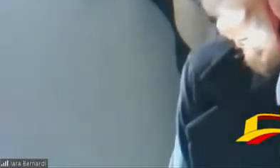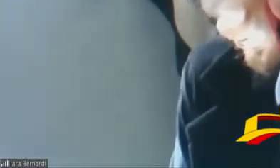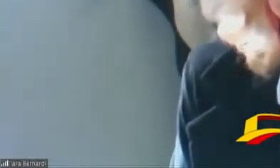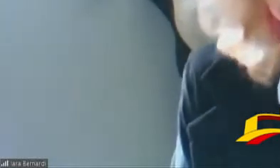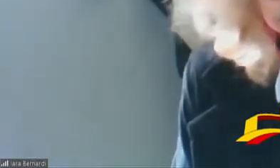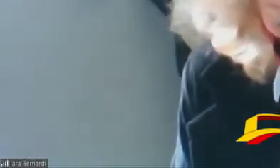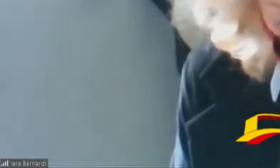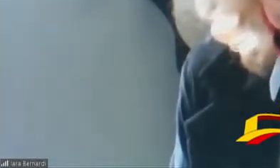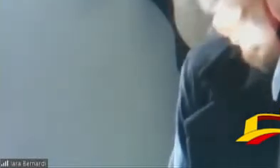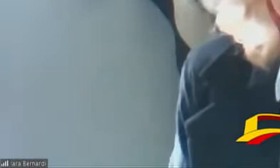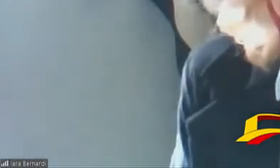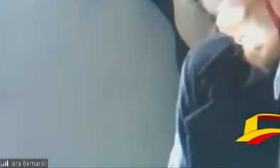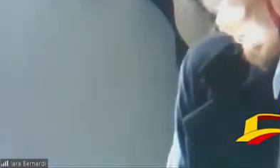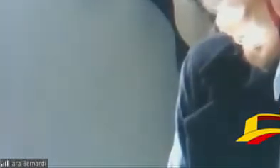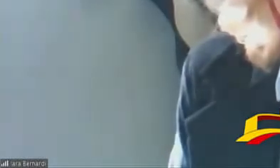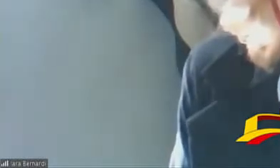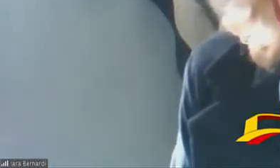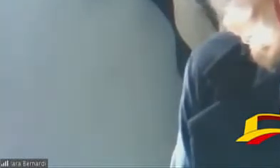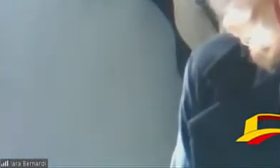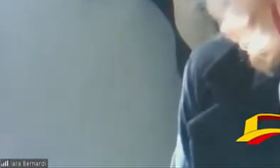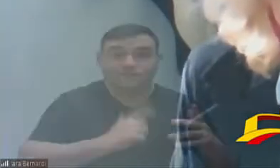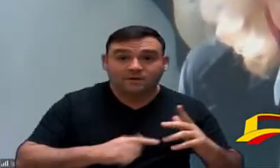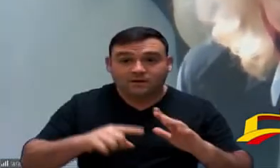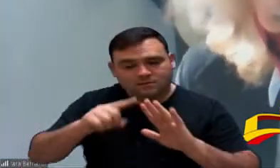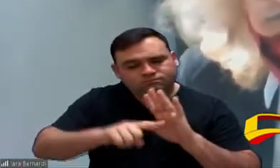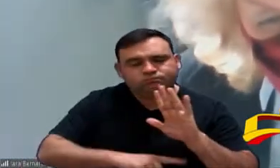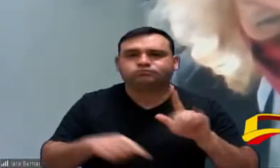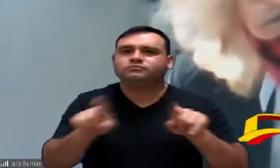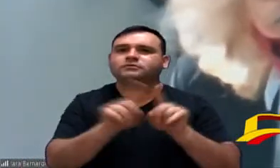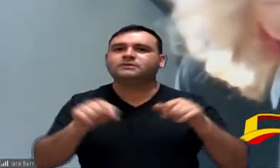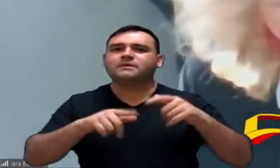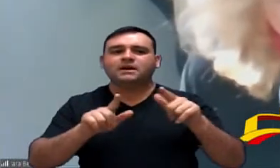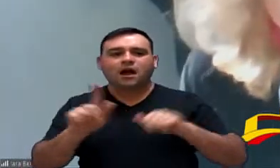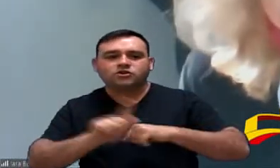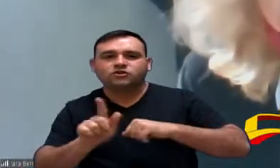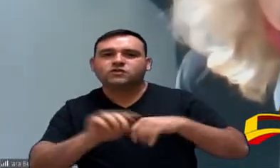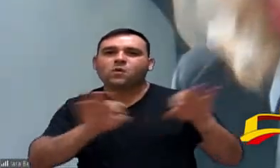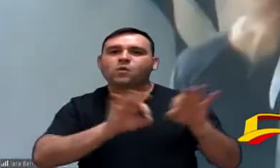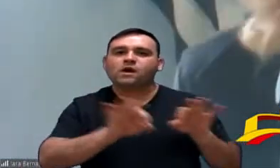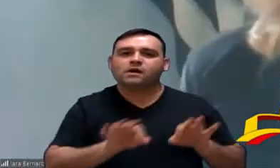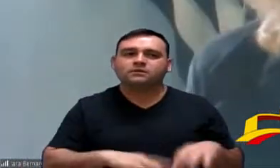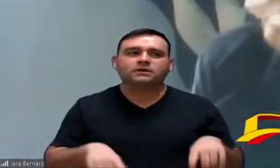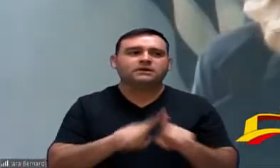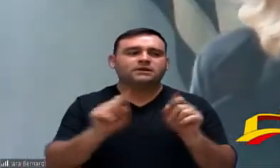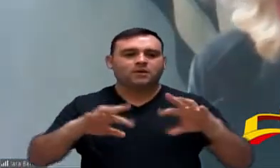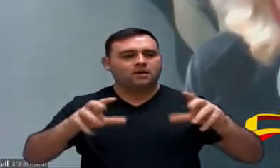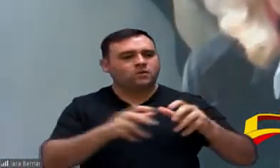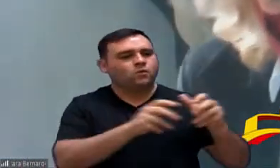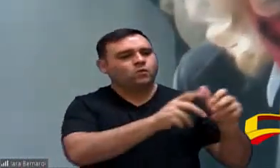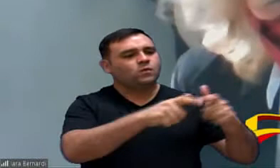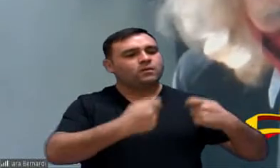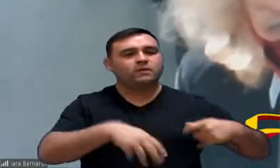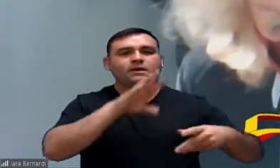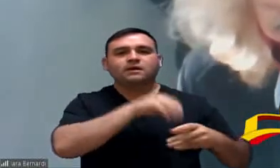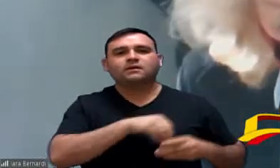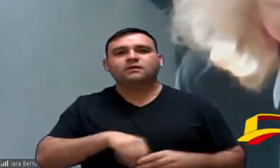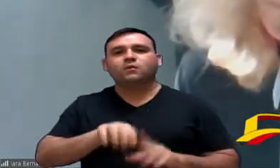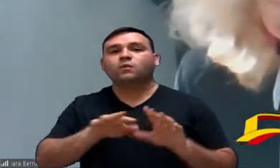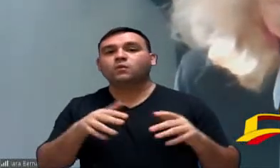de assistência social, a gestão organizativa, os órgãos que nós deveremos ter,